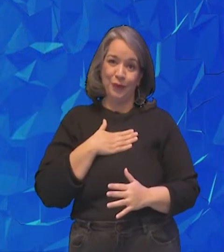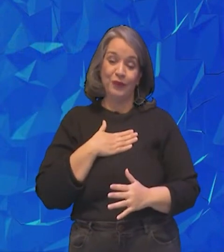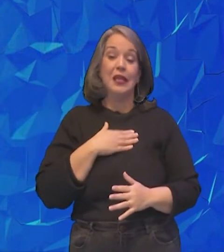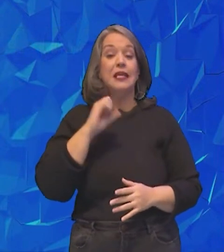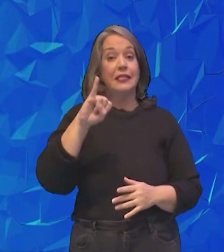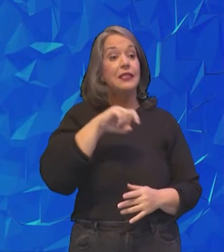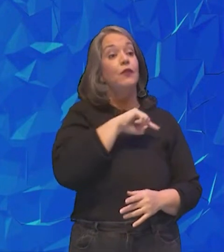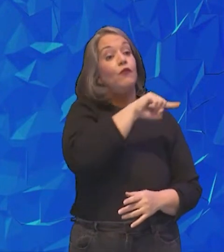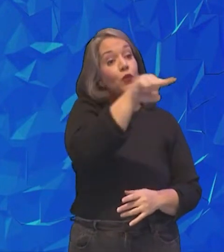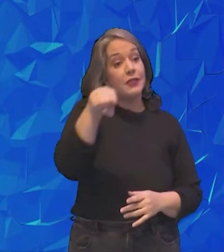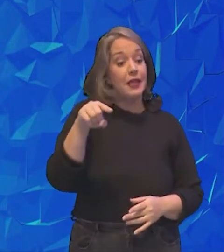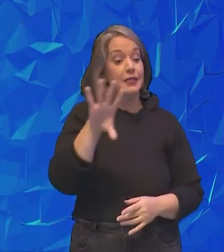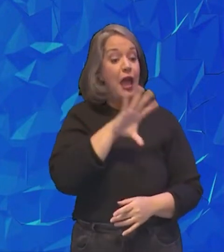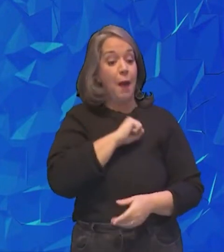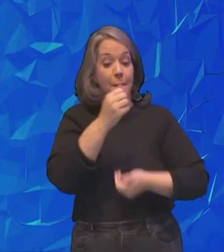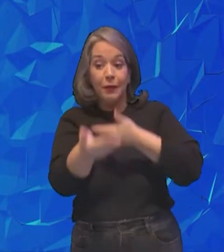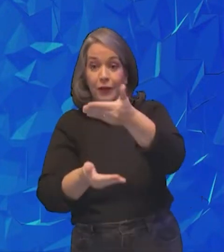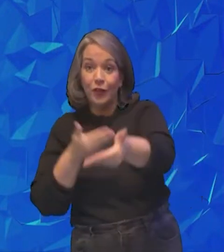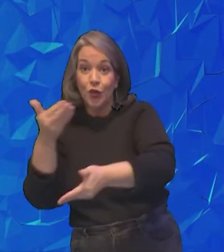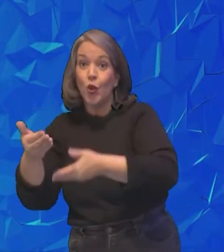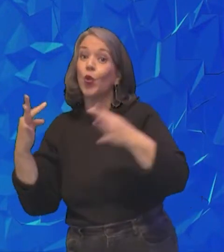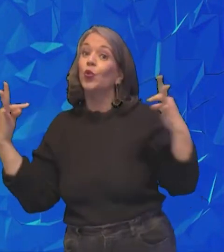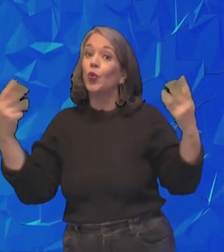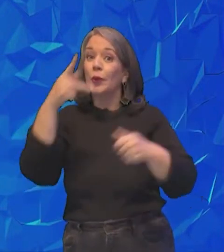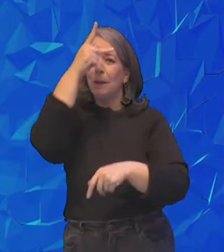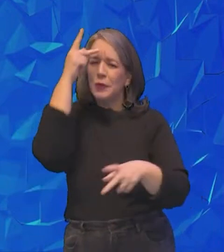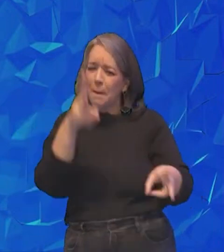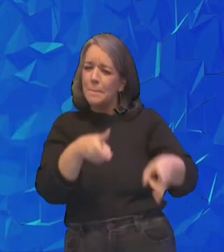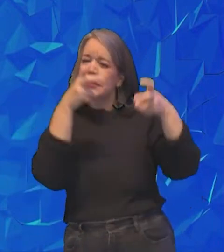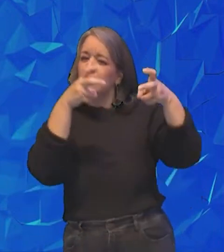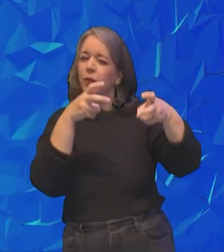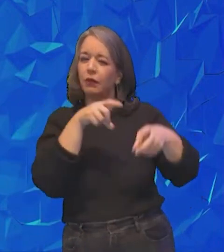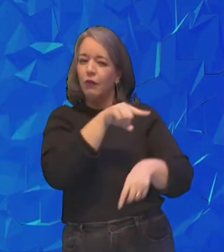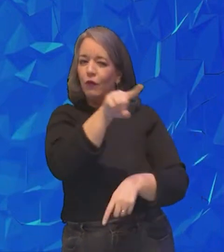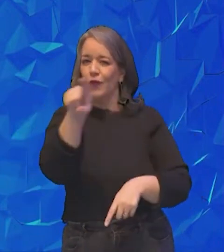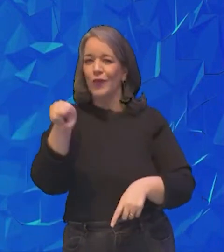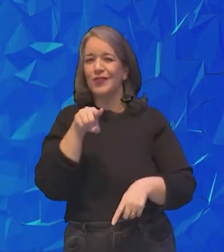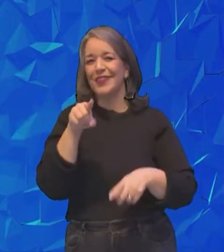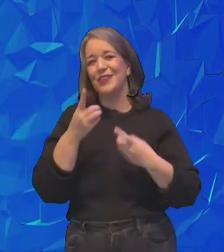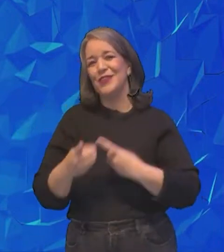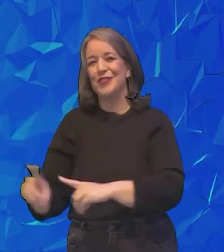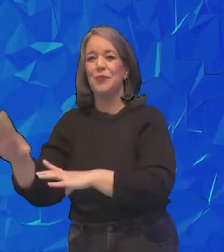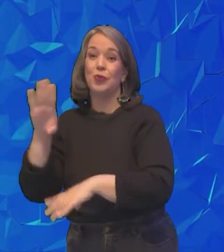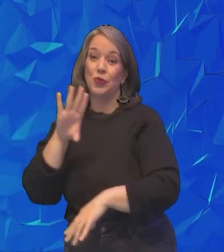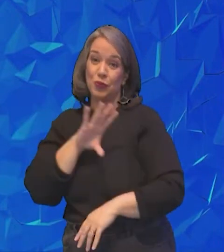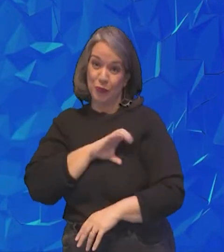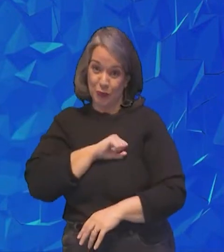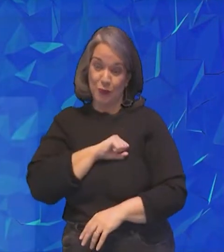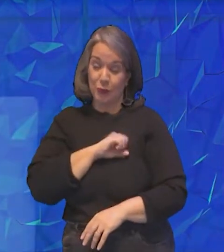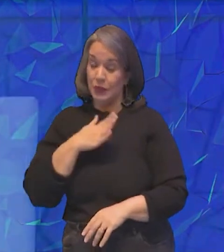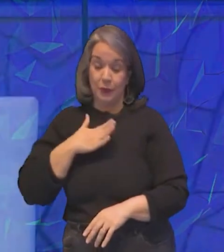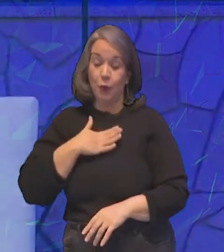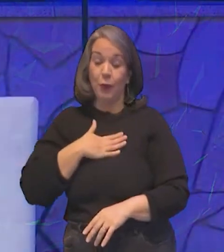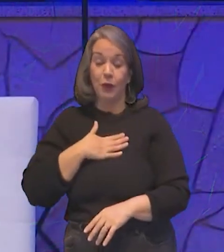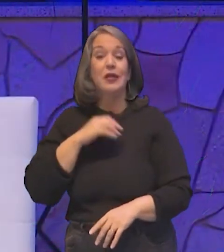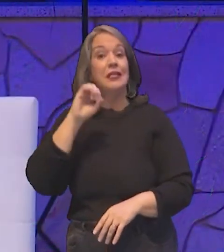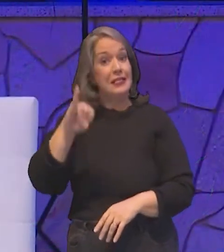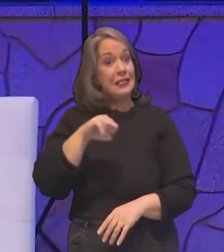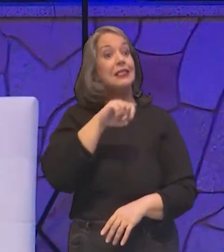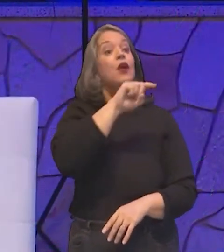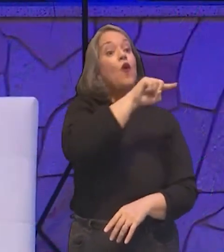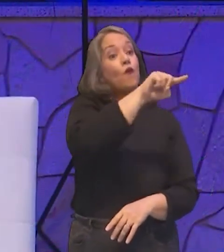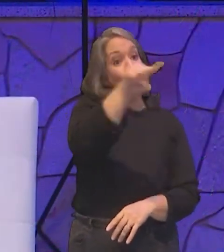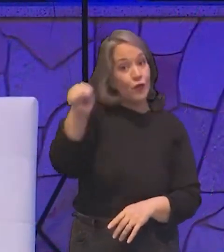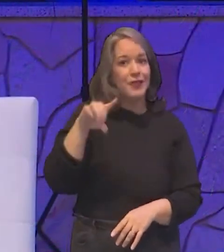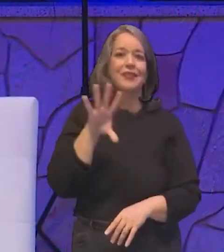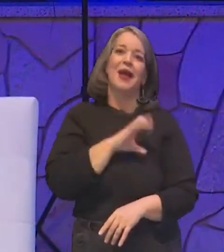meus discípulos, se tiverem amor uns aos outros. Você quer ser reconhecido como um discípulo de Jesus?